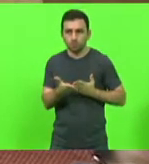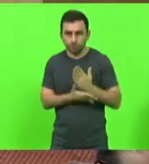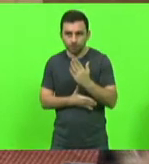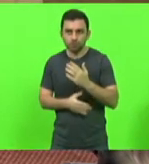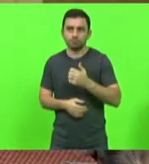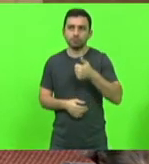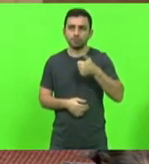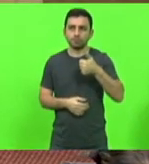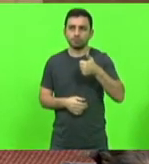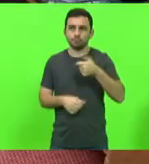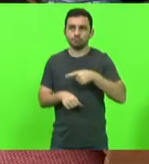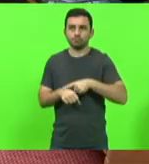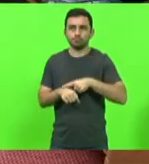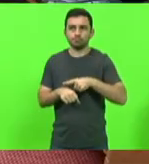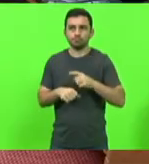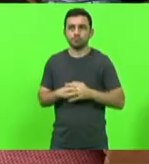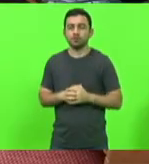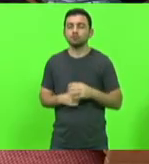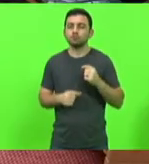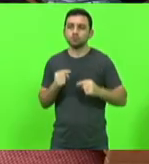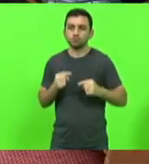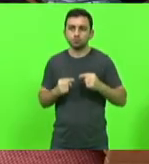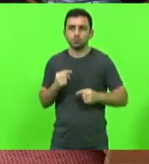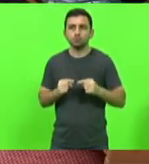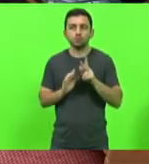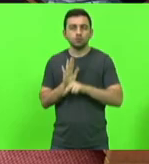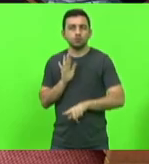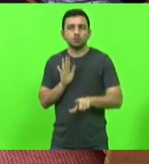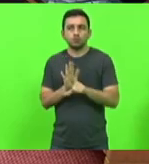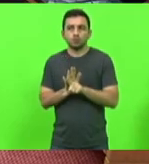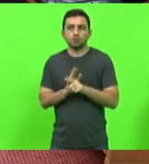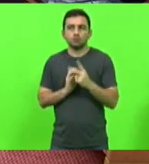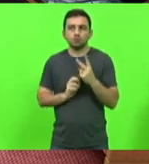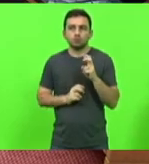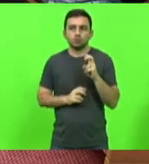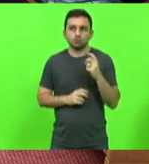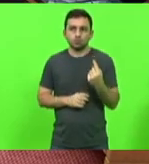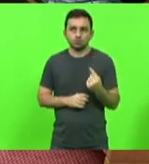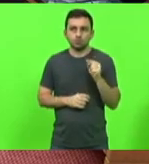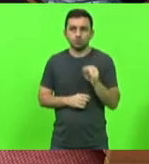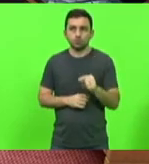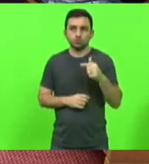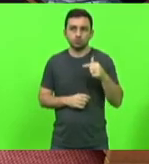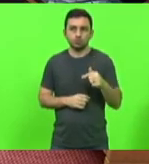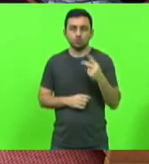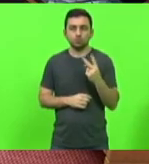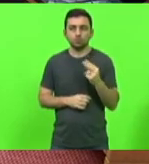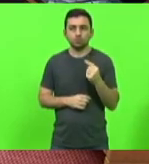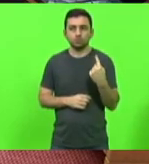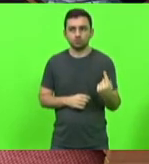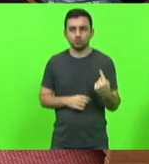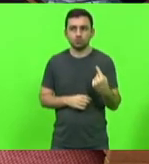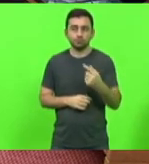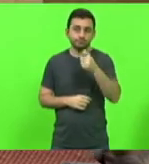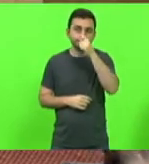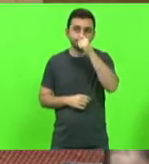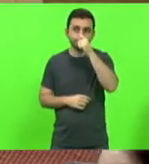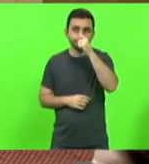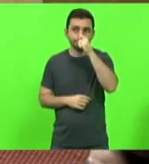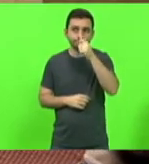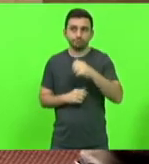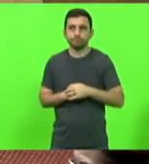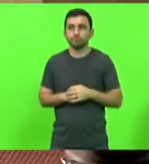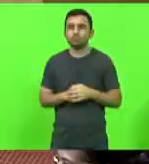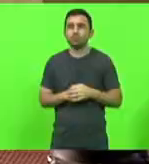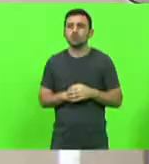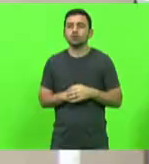turno. Discussão e votação do projeto de lei 251.7, 2021, autor, deputado João Amin, dispõe sobre os